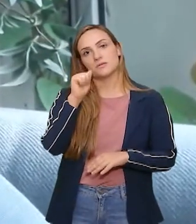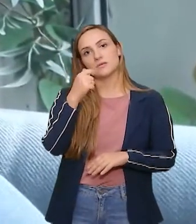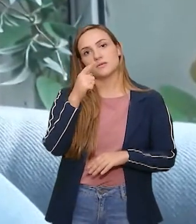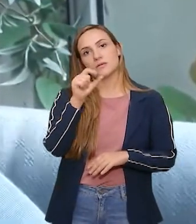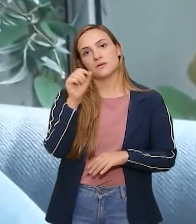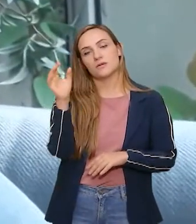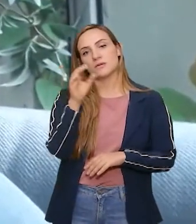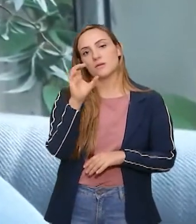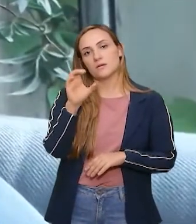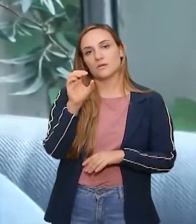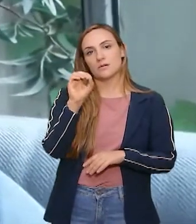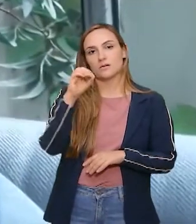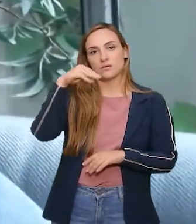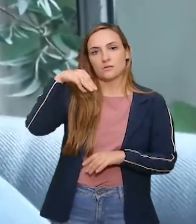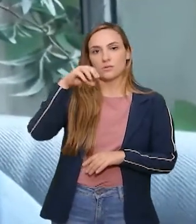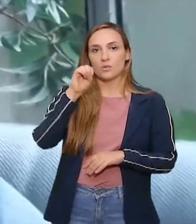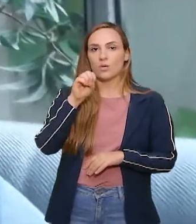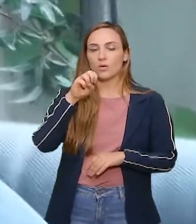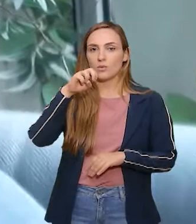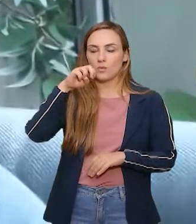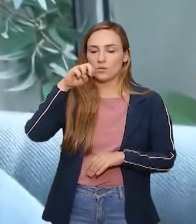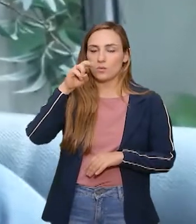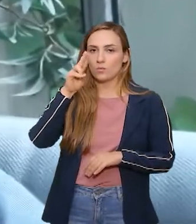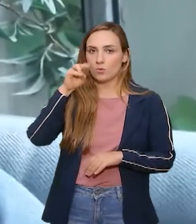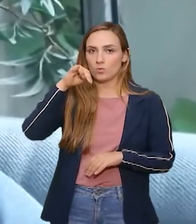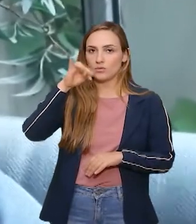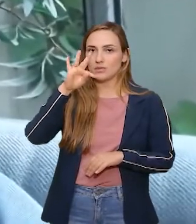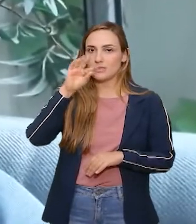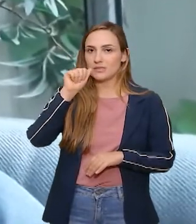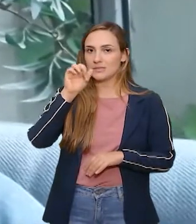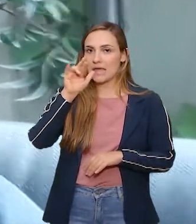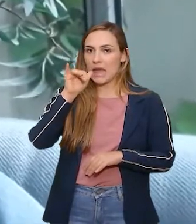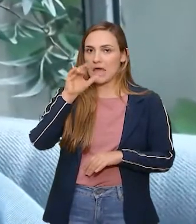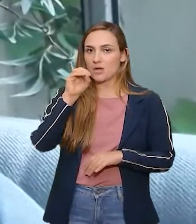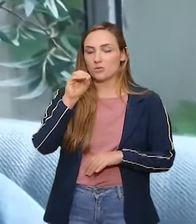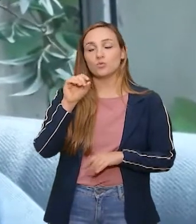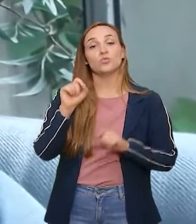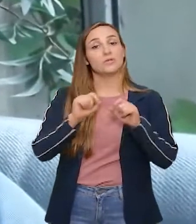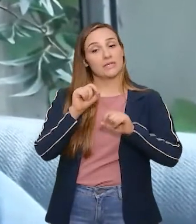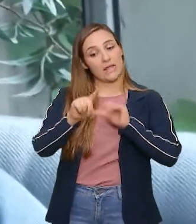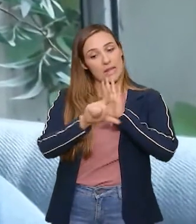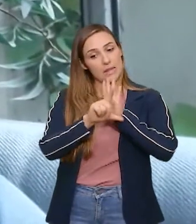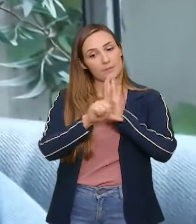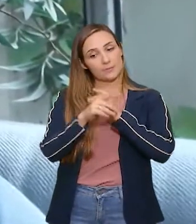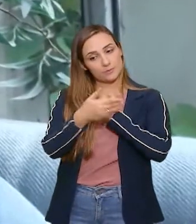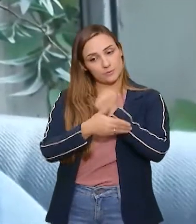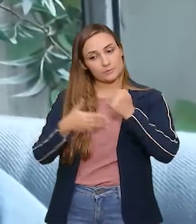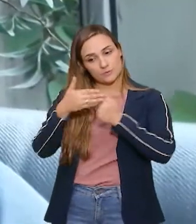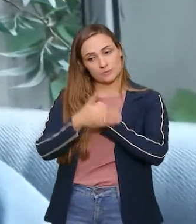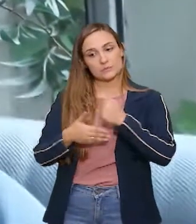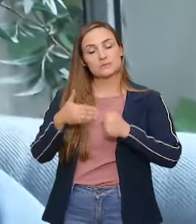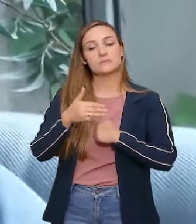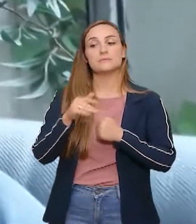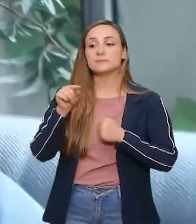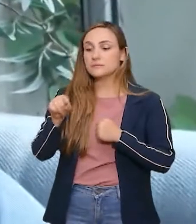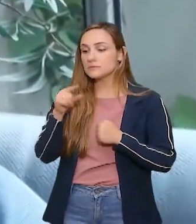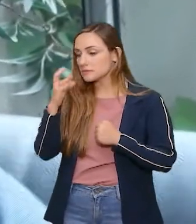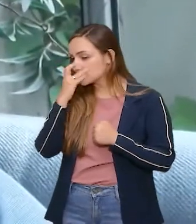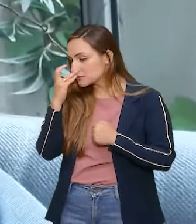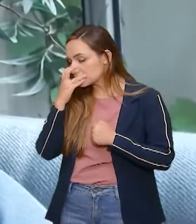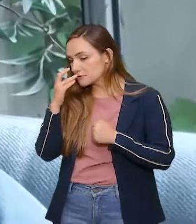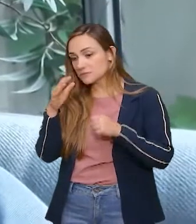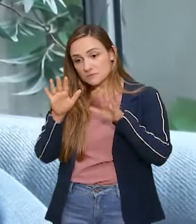cão comunitário, do animal comunitário, melhor dizendo. E essa lei protege o Sequela e